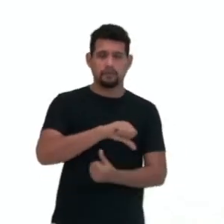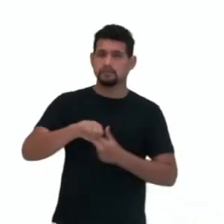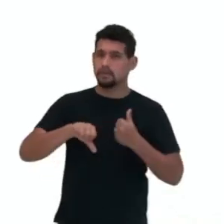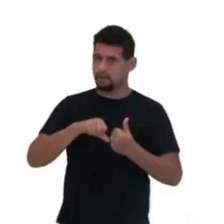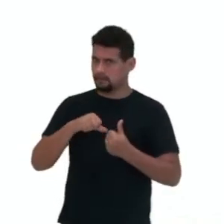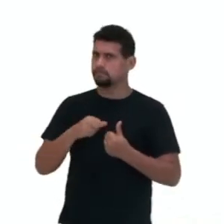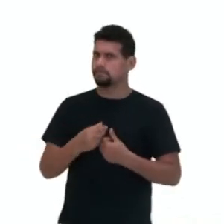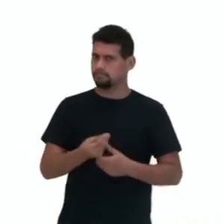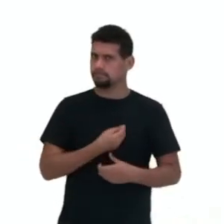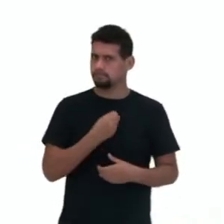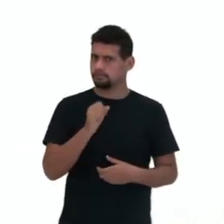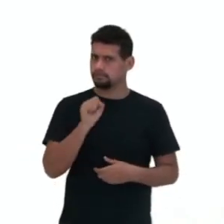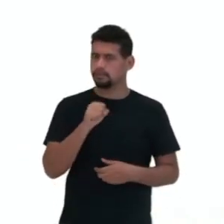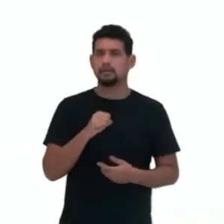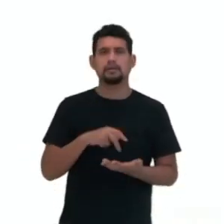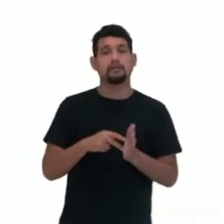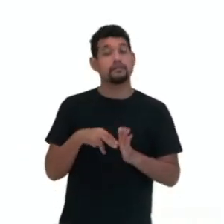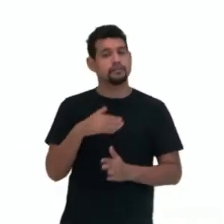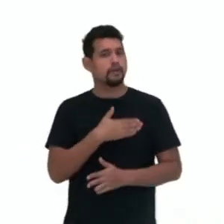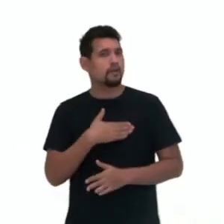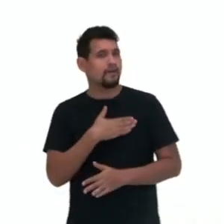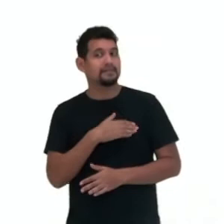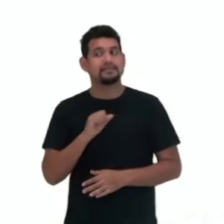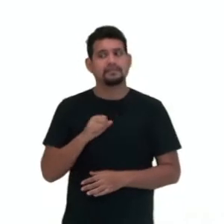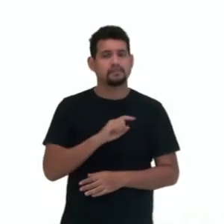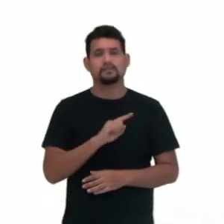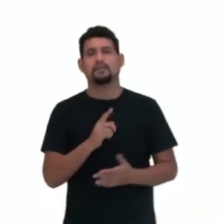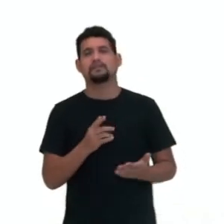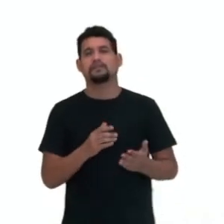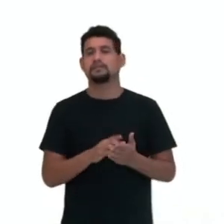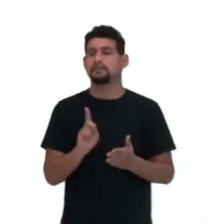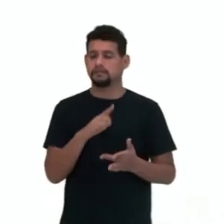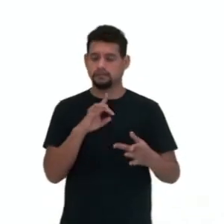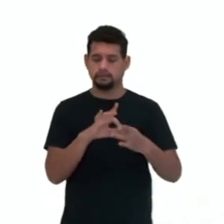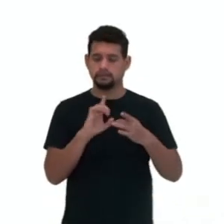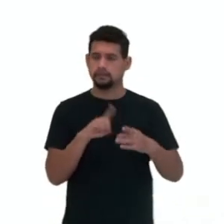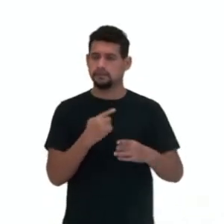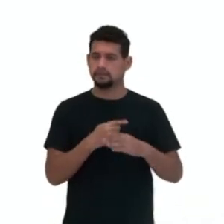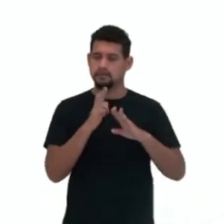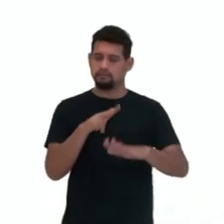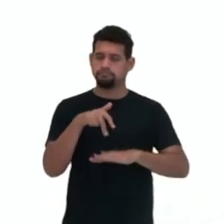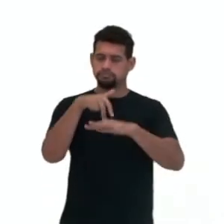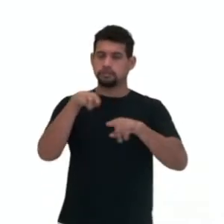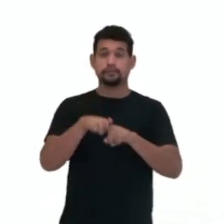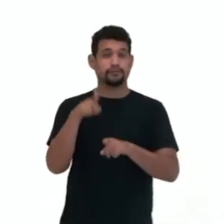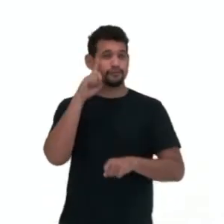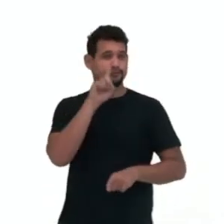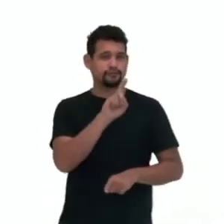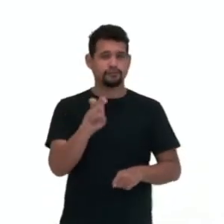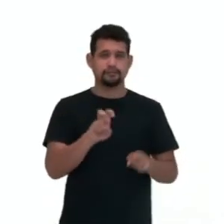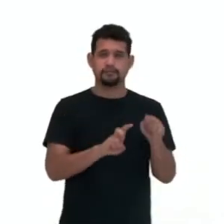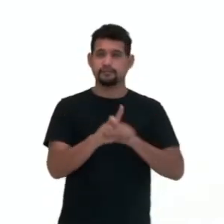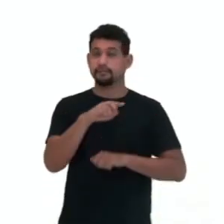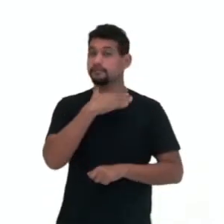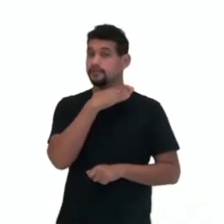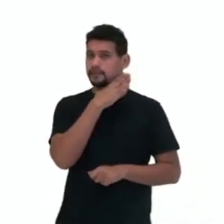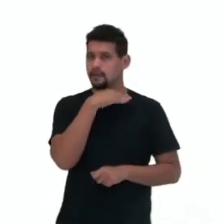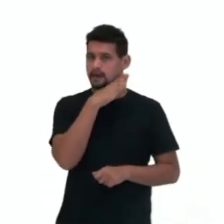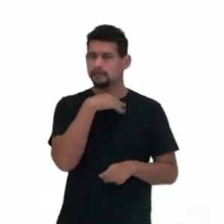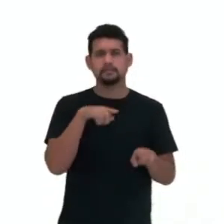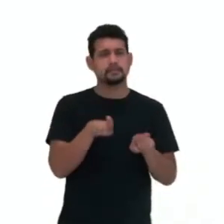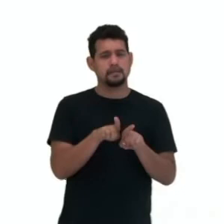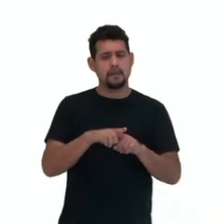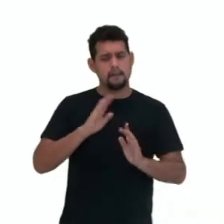da humanidade, quer você goste ou não. Unidos vamos nos levantar no dia 15 de março e muitas